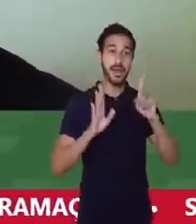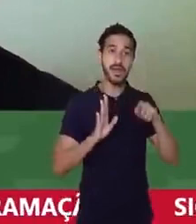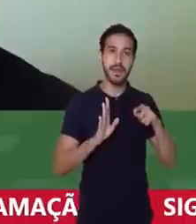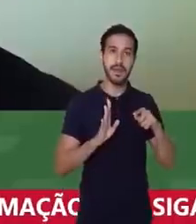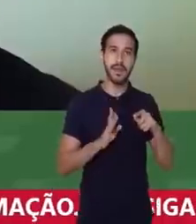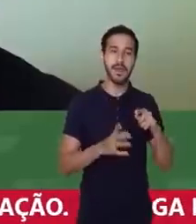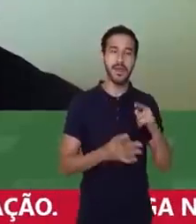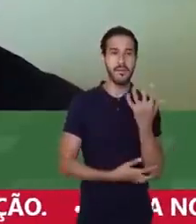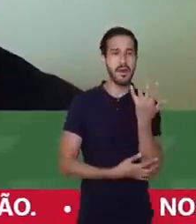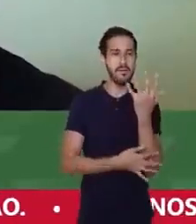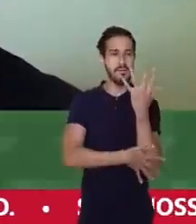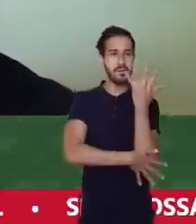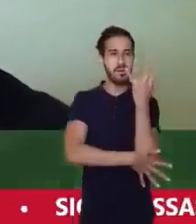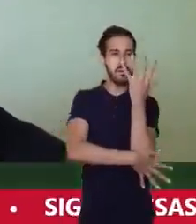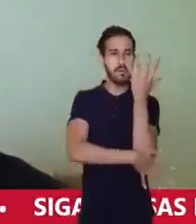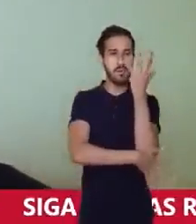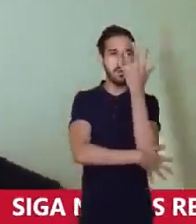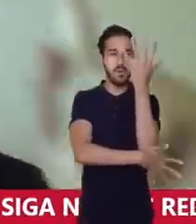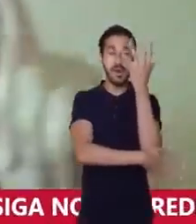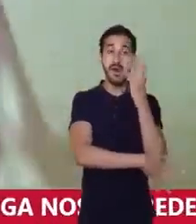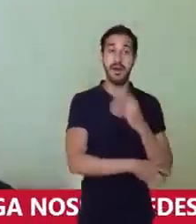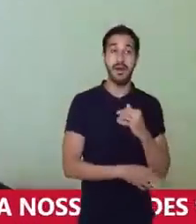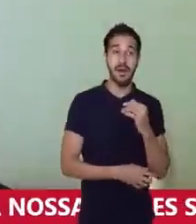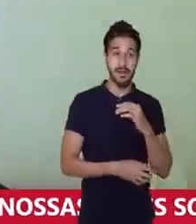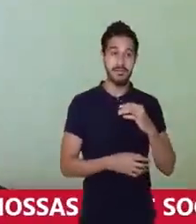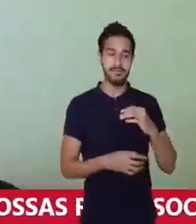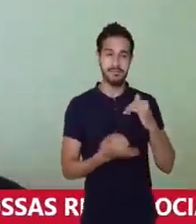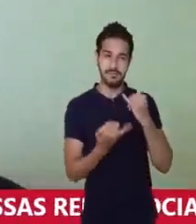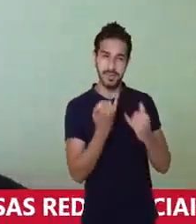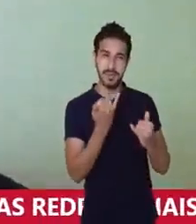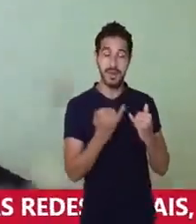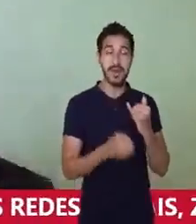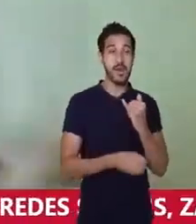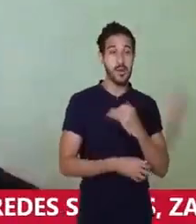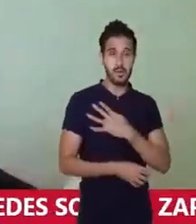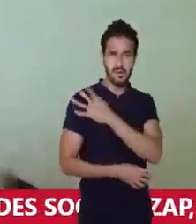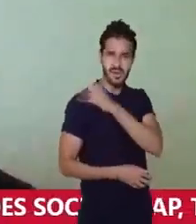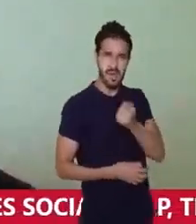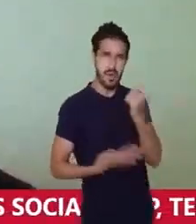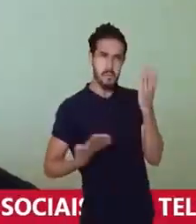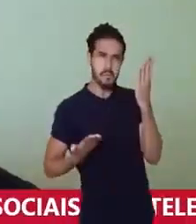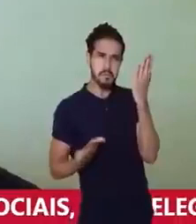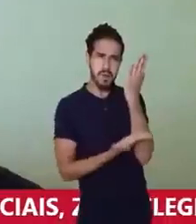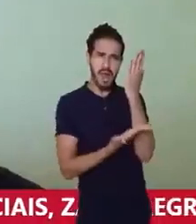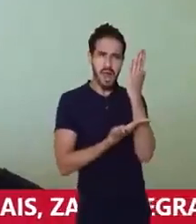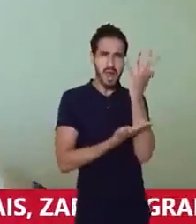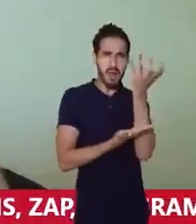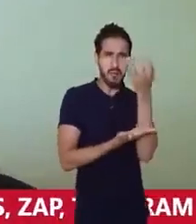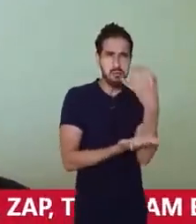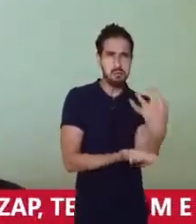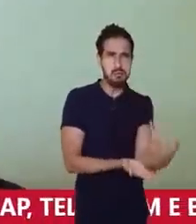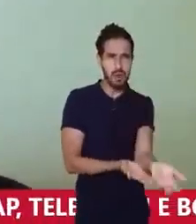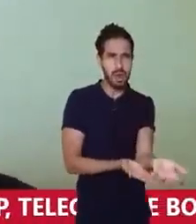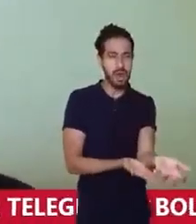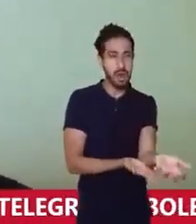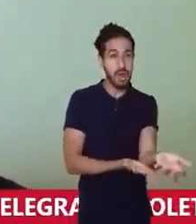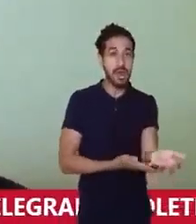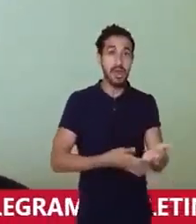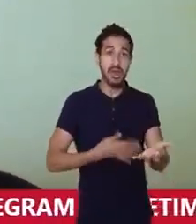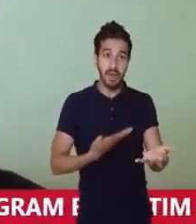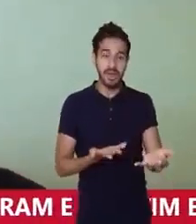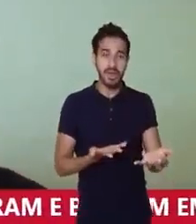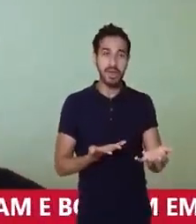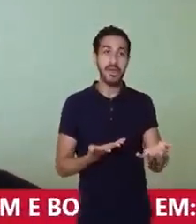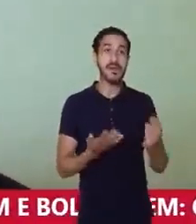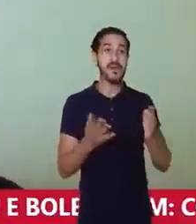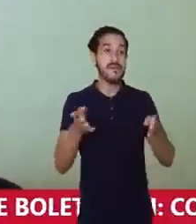uma árvore, a ditadura militar corta a árvore, todos os galhos. Então, ela